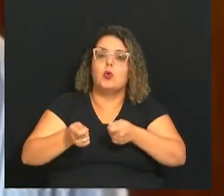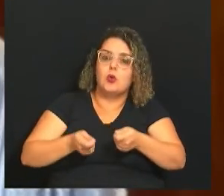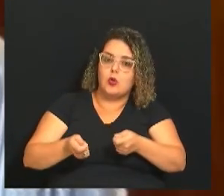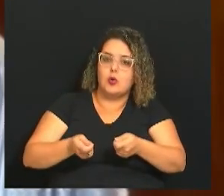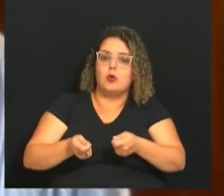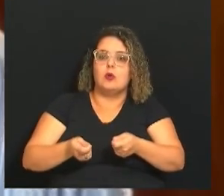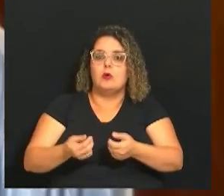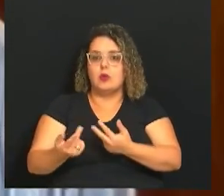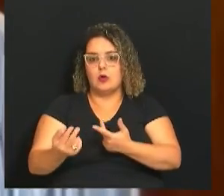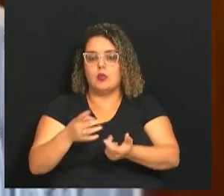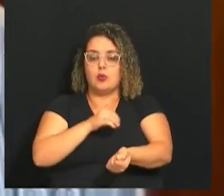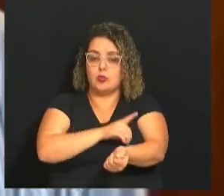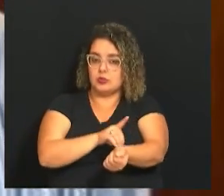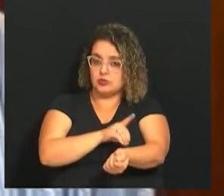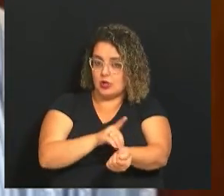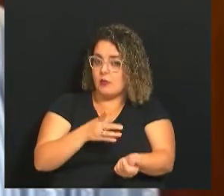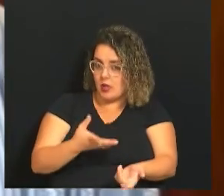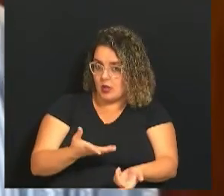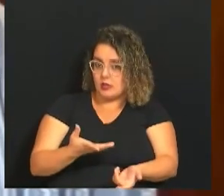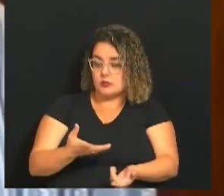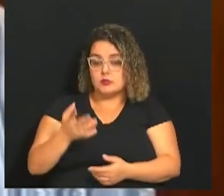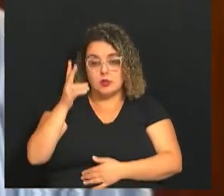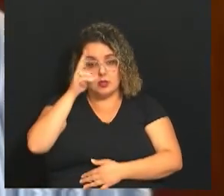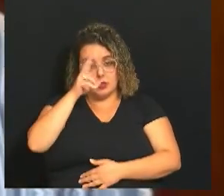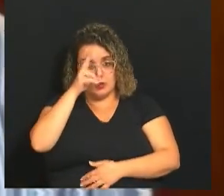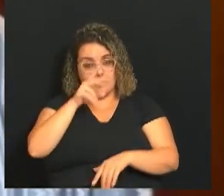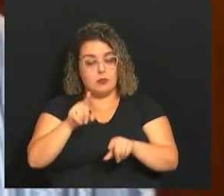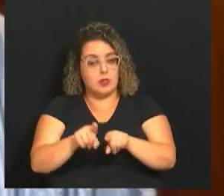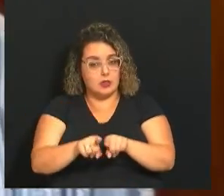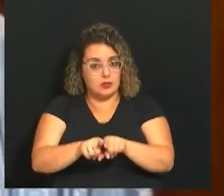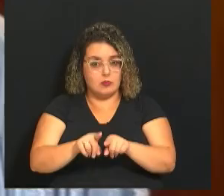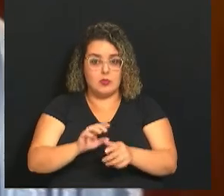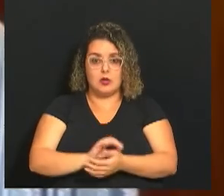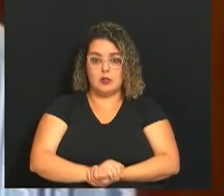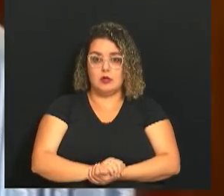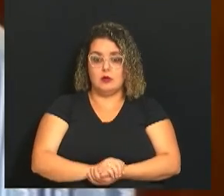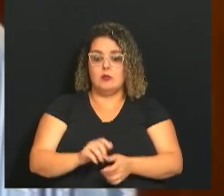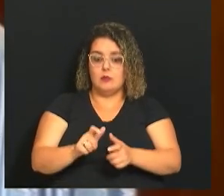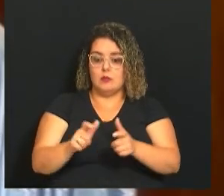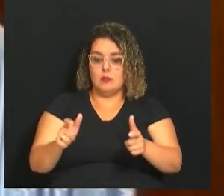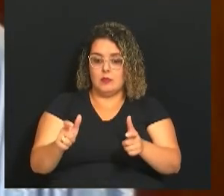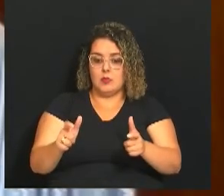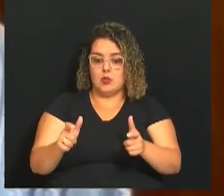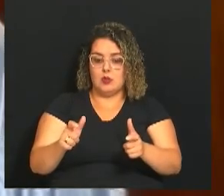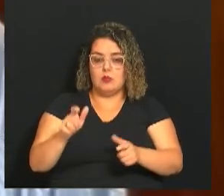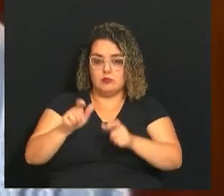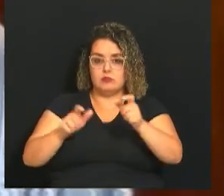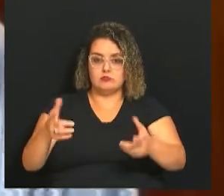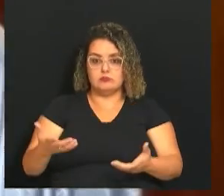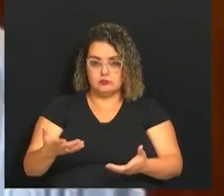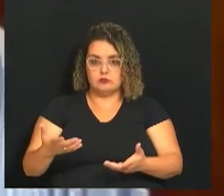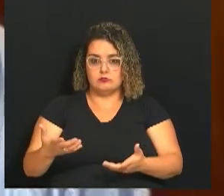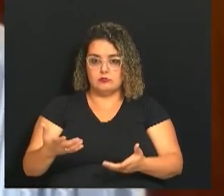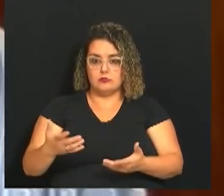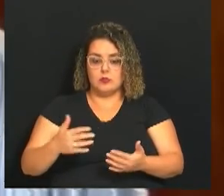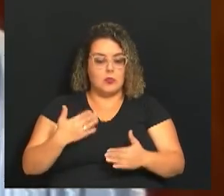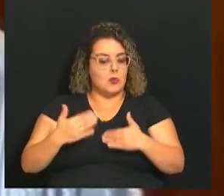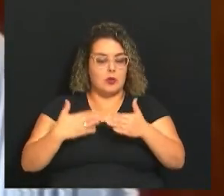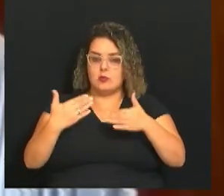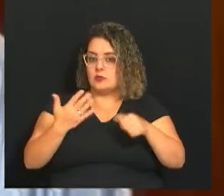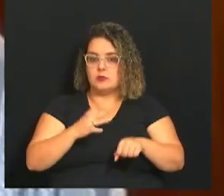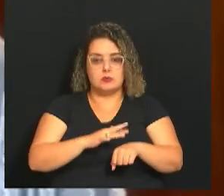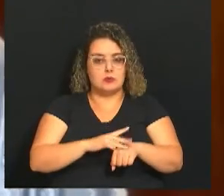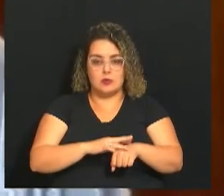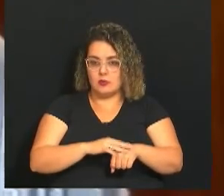para controlar. E lembrar, né, que a maior parte da população não desenvolveu essa doença, ou